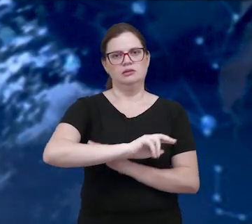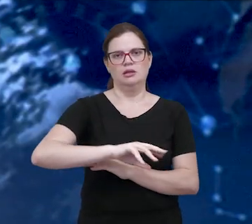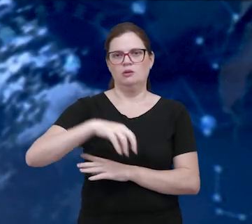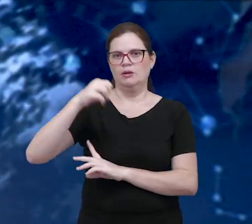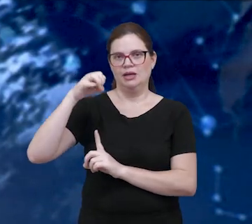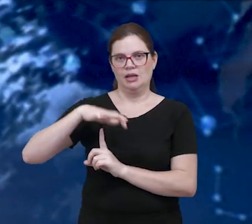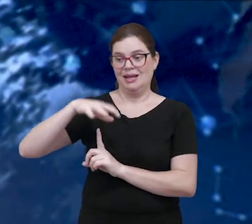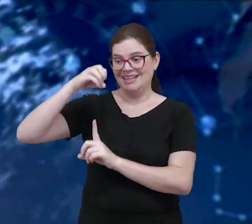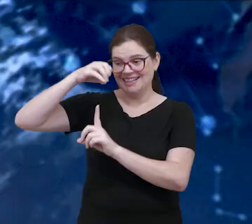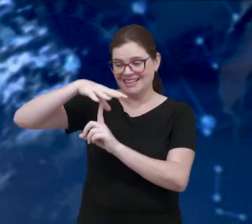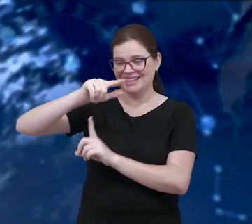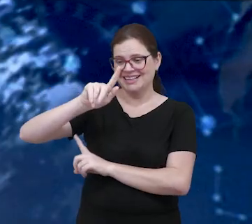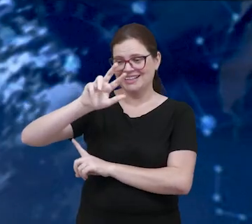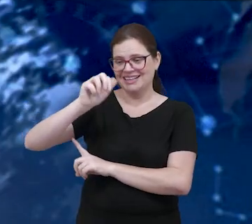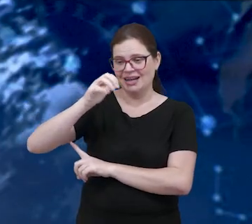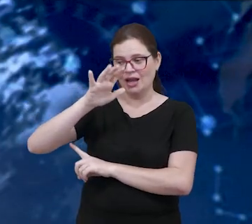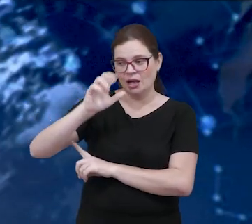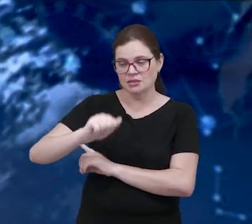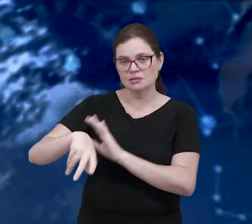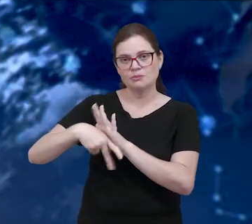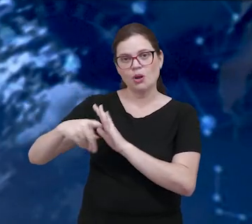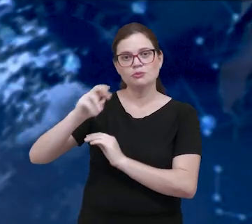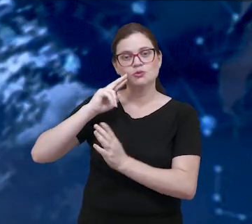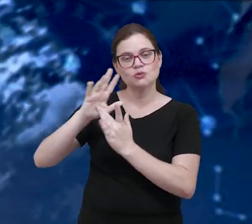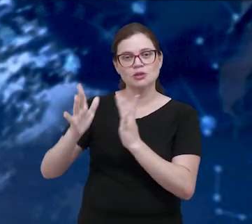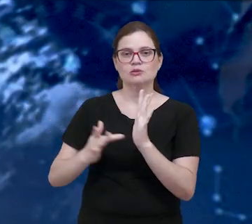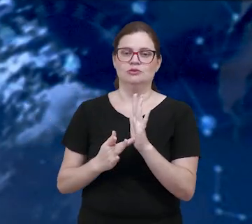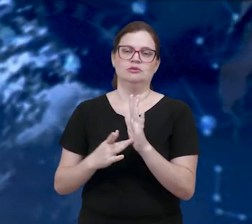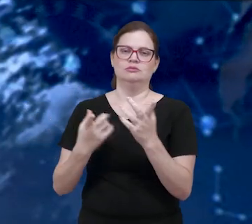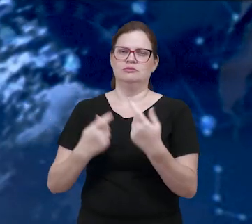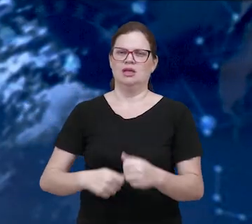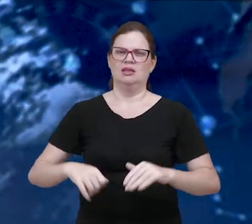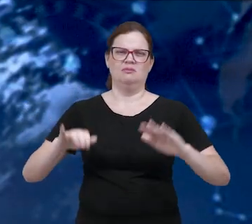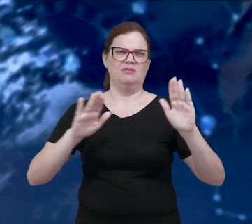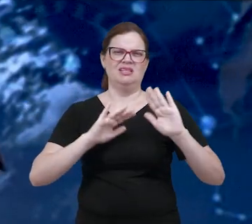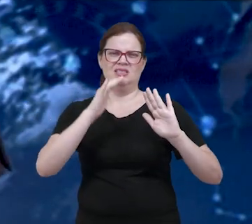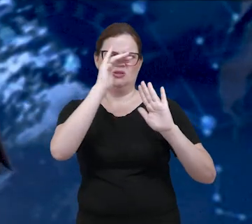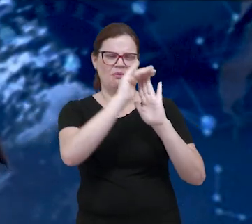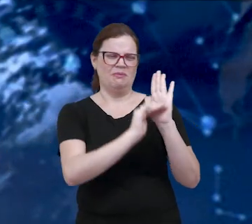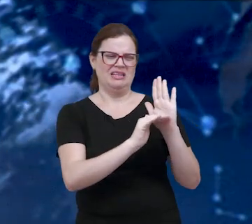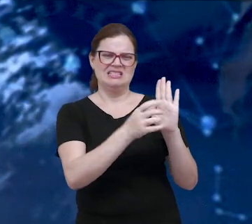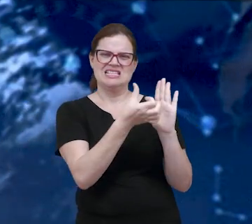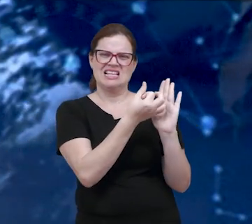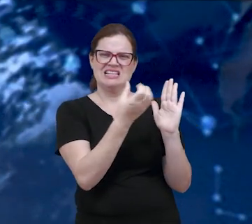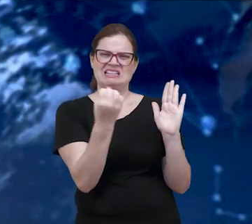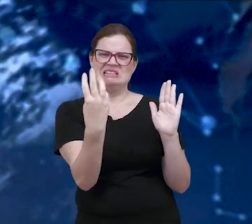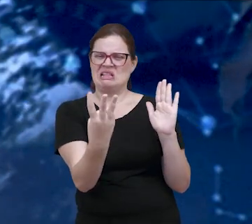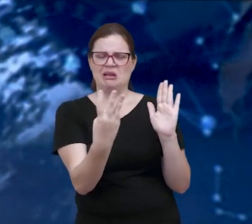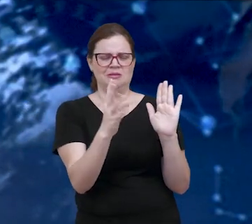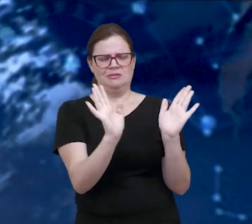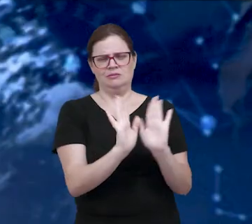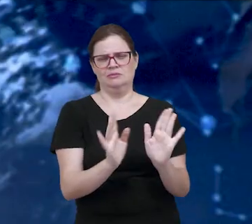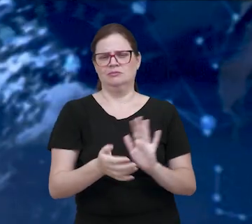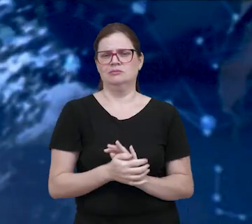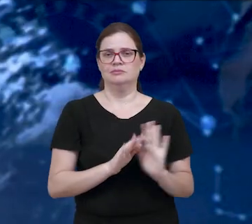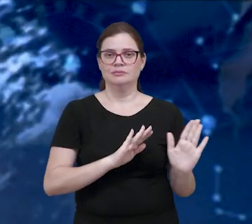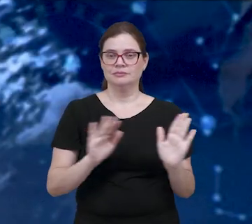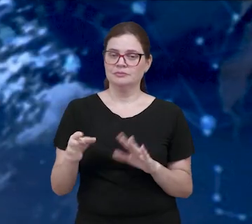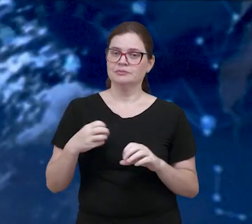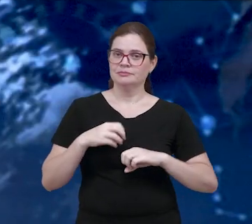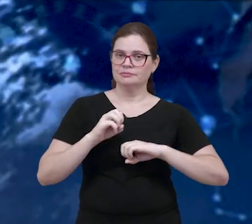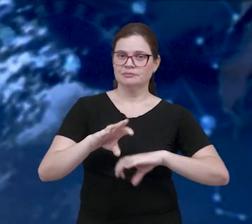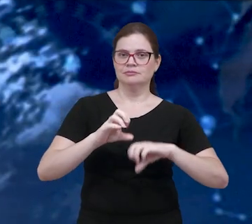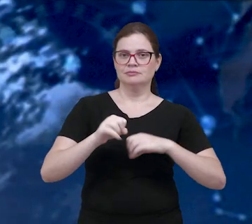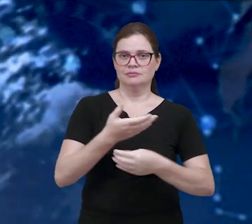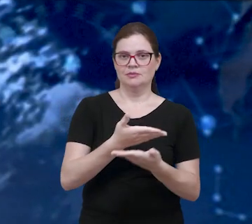graça. A graça é a graça de Jesus, que não precisa de nada de guardar isso da lei, né? Então esse é o ensino importante